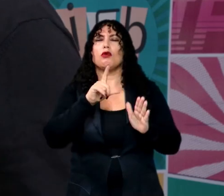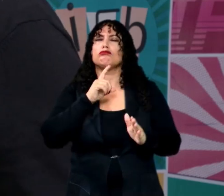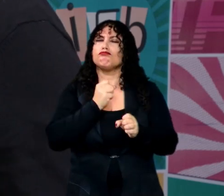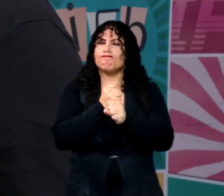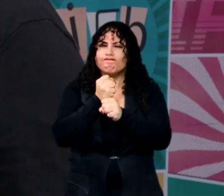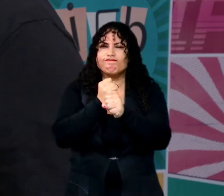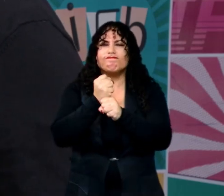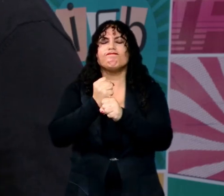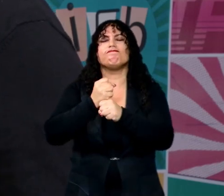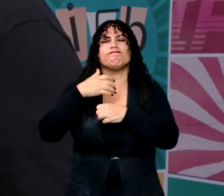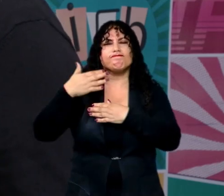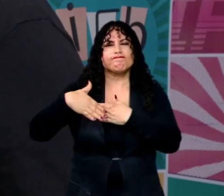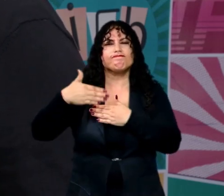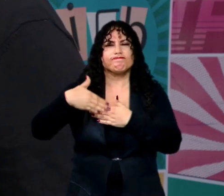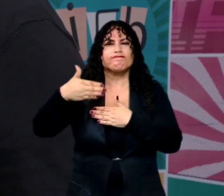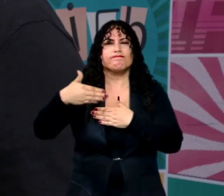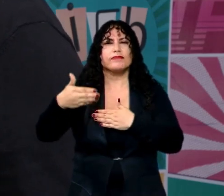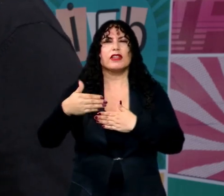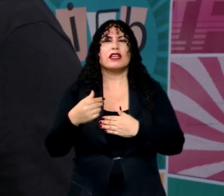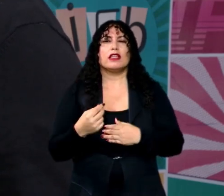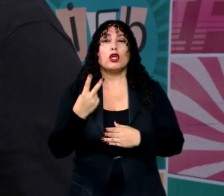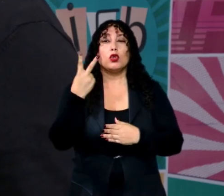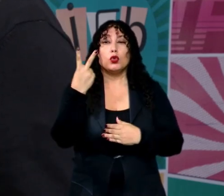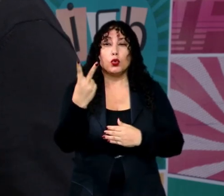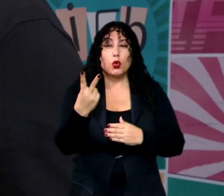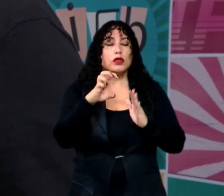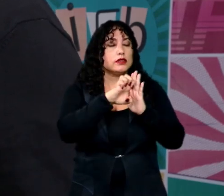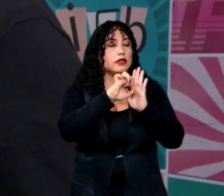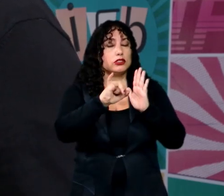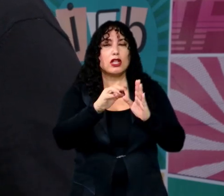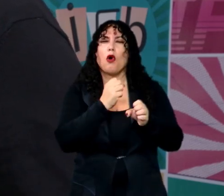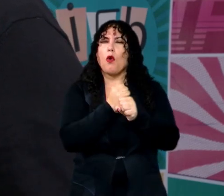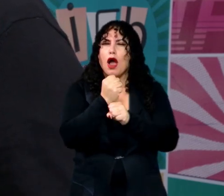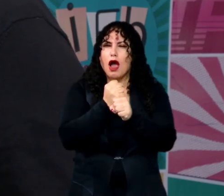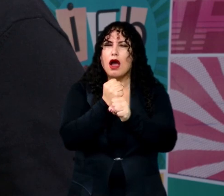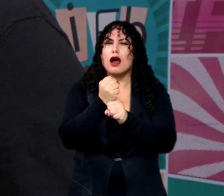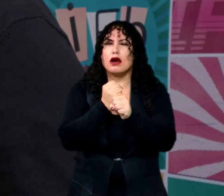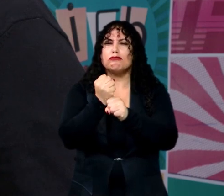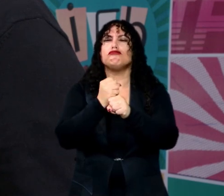tem, né? Todo ano tem 2 linhas de editais e tem